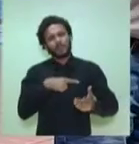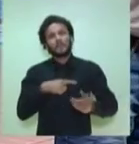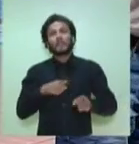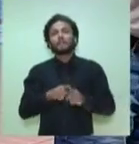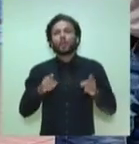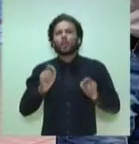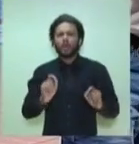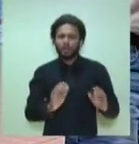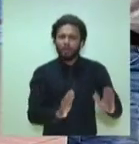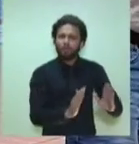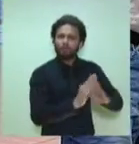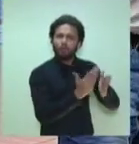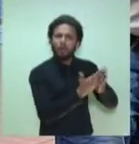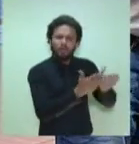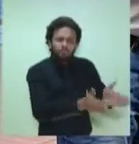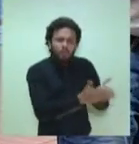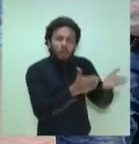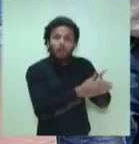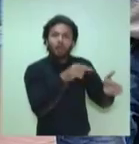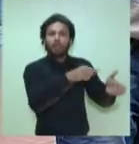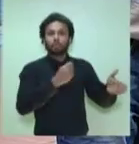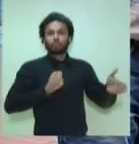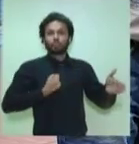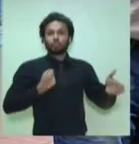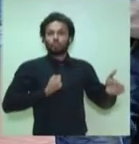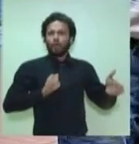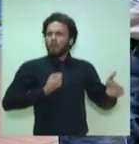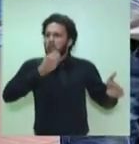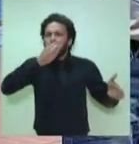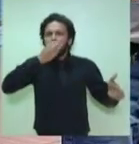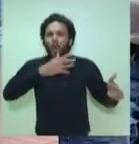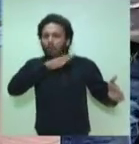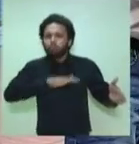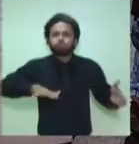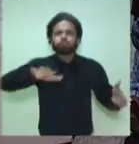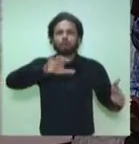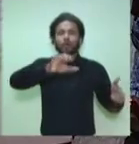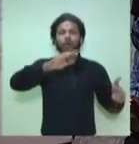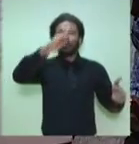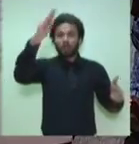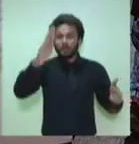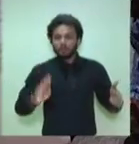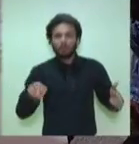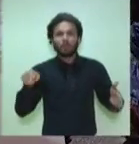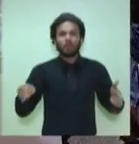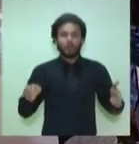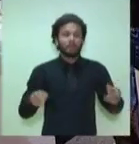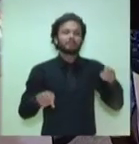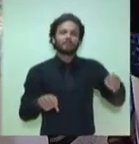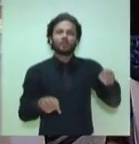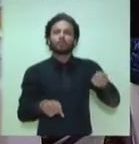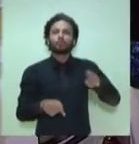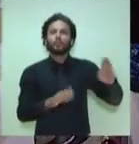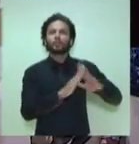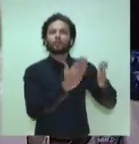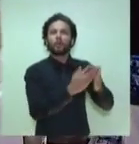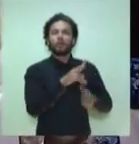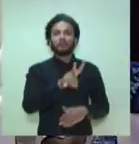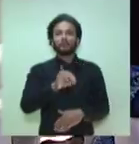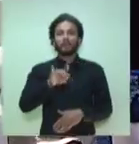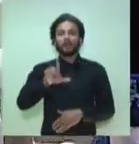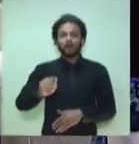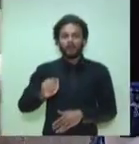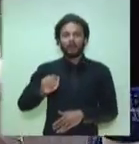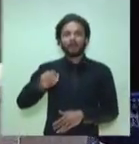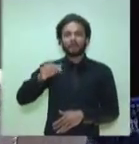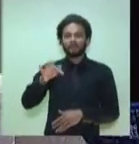mais pobres de todas obteve a maior nota de fazer inveja ao centro-sul do país, na Vila da Felicidade, no Mauazinho. 7,6. Eu